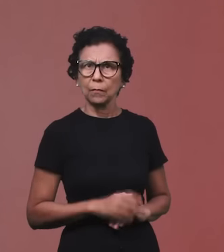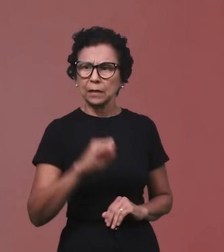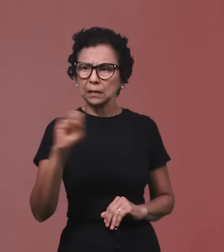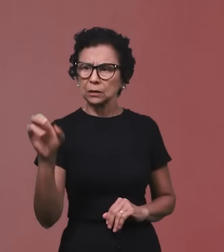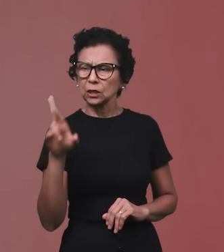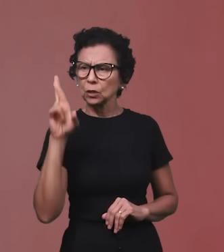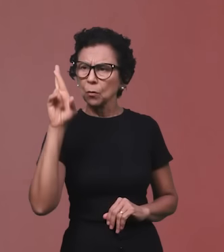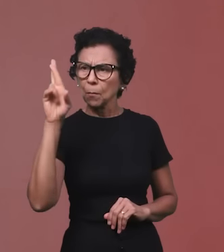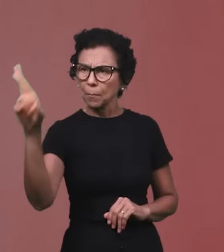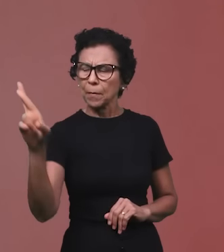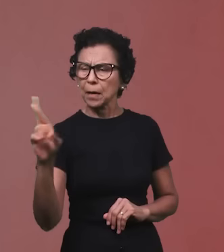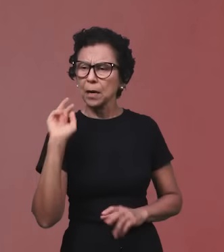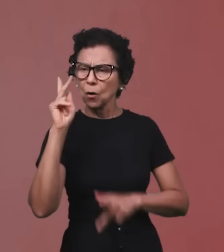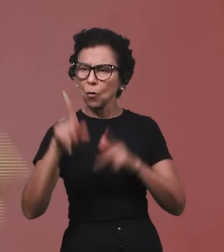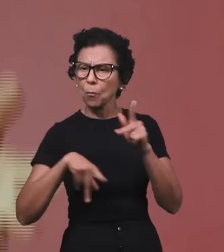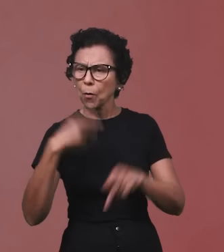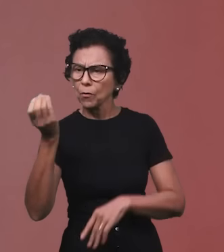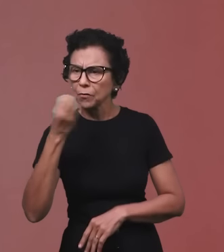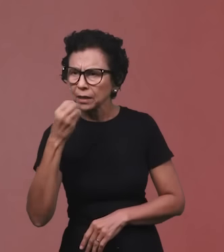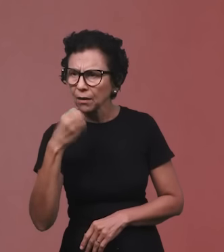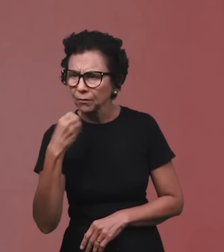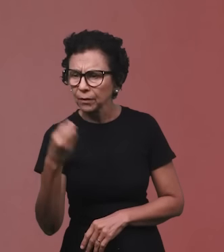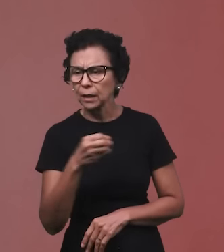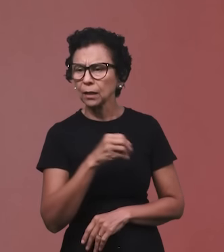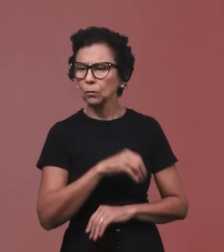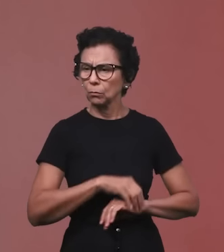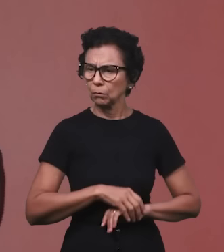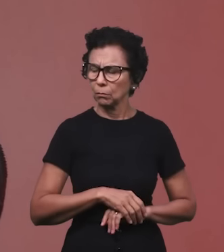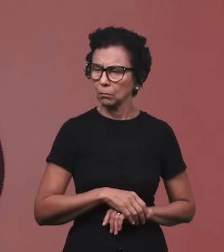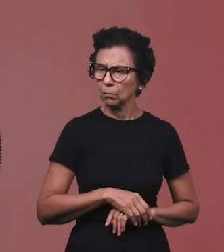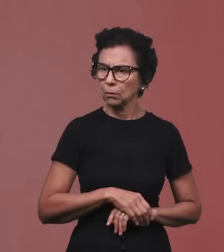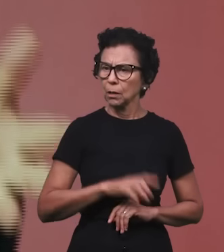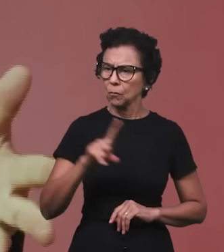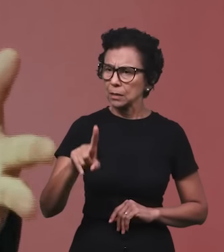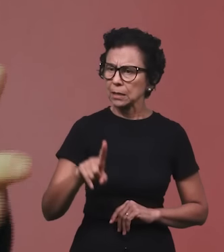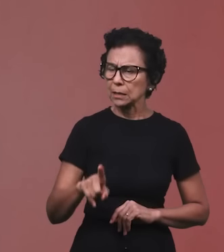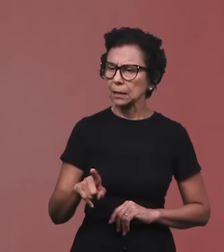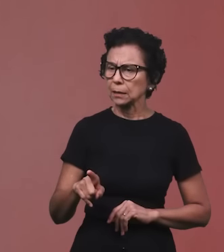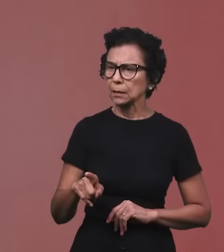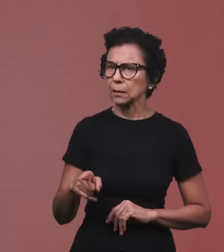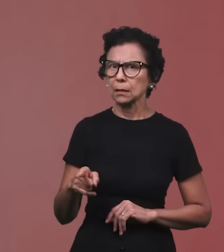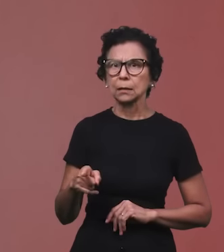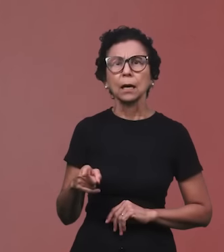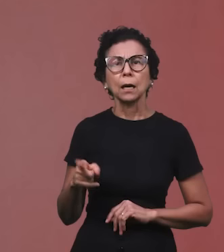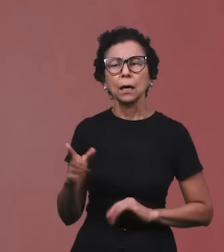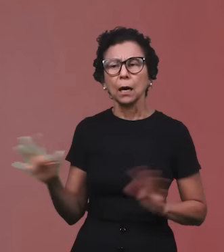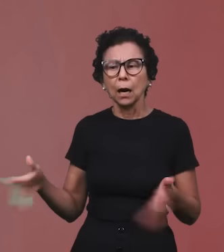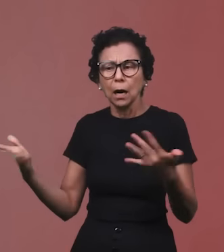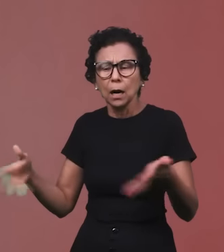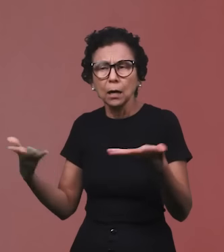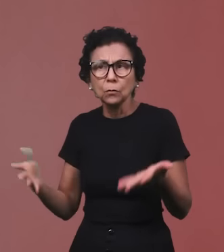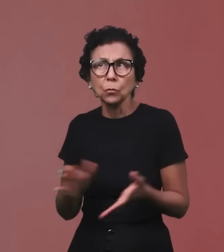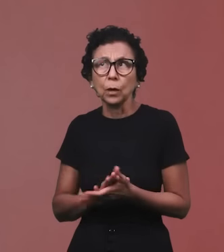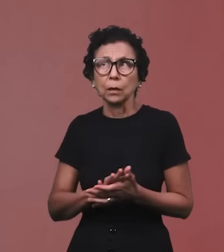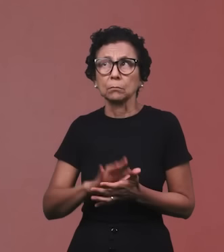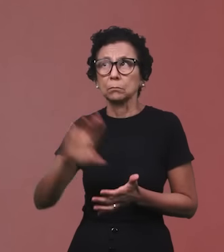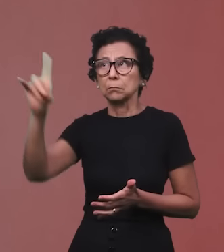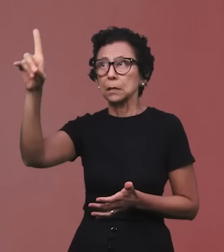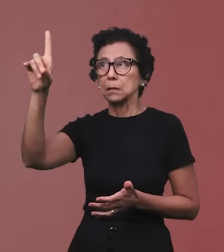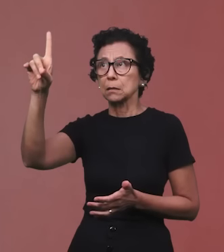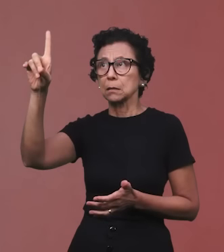você enfraquece o coração do povo, você não pode fazer um negócio desse não, você tem que dar uma palavra de ânimo. Peraí, mas o Deus não está mandando eu dar uma palavra de